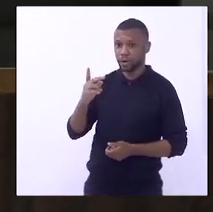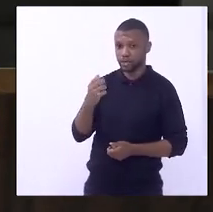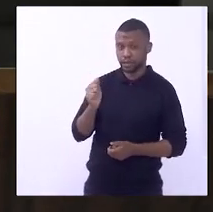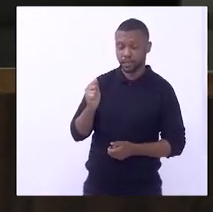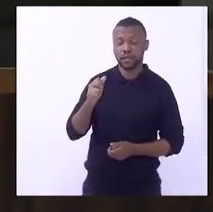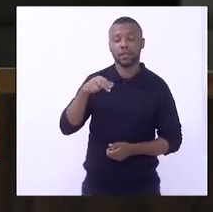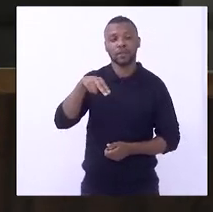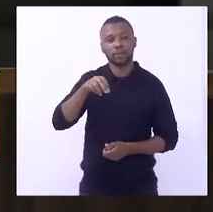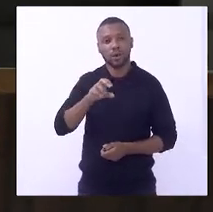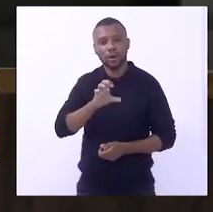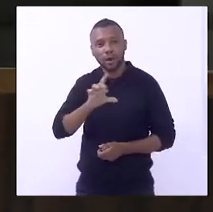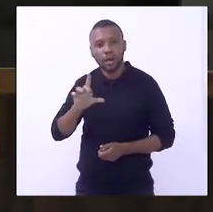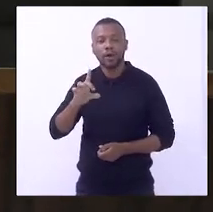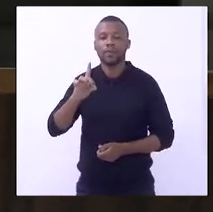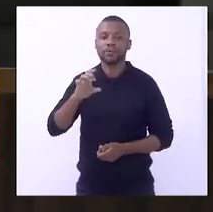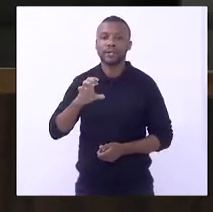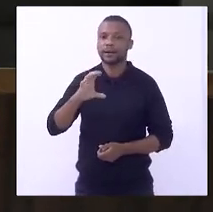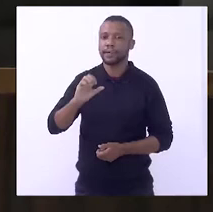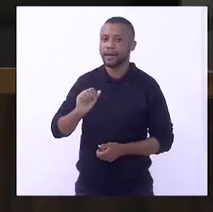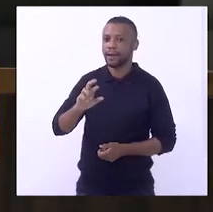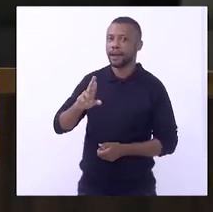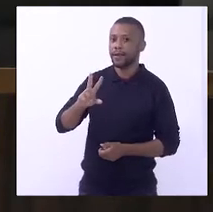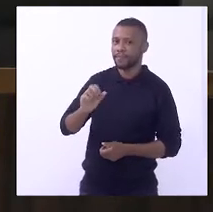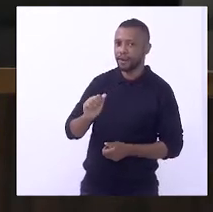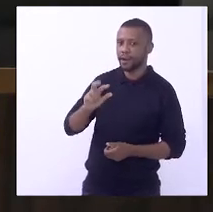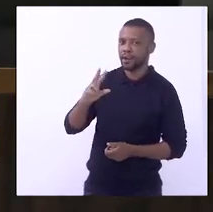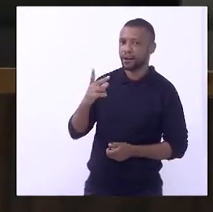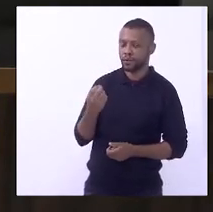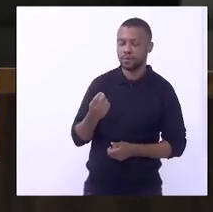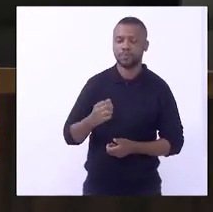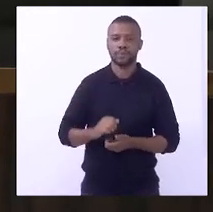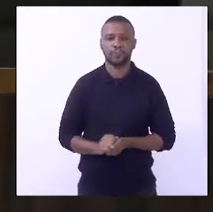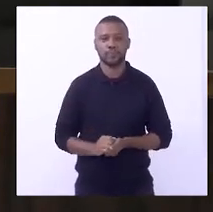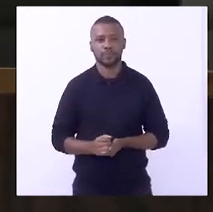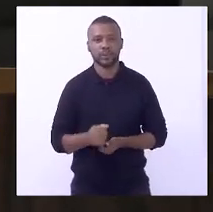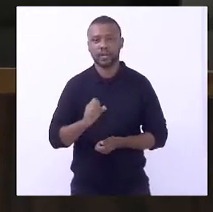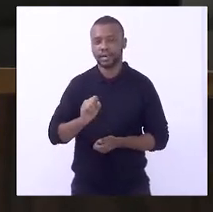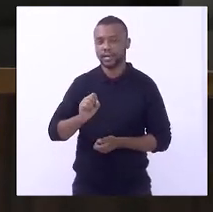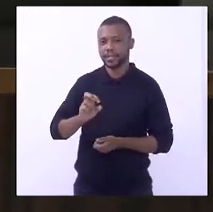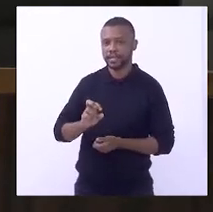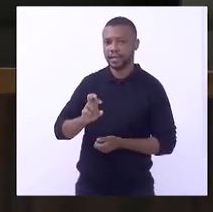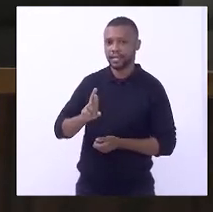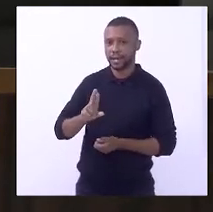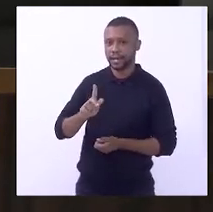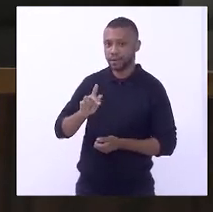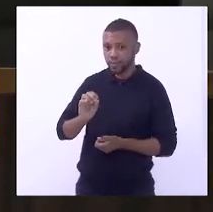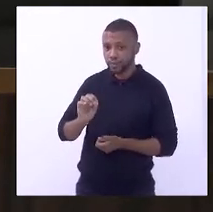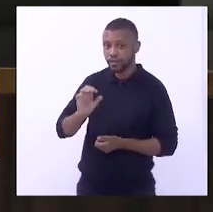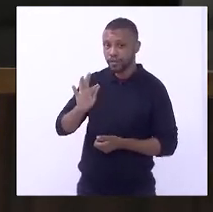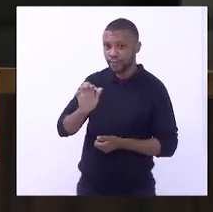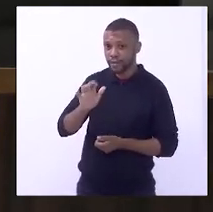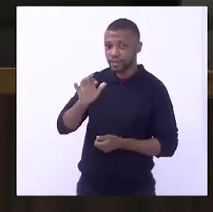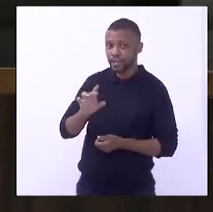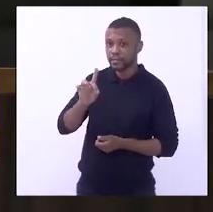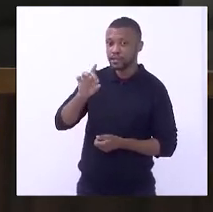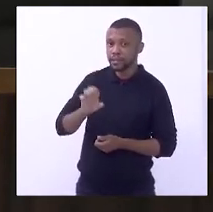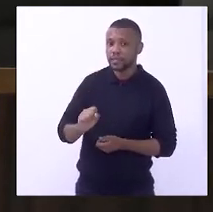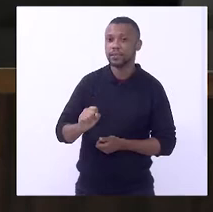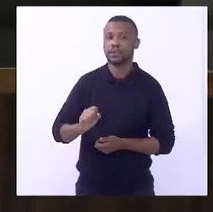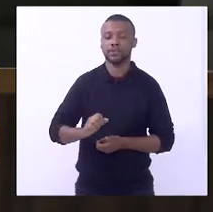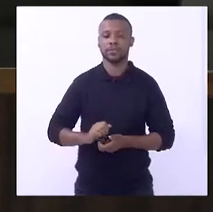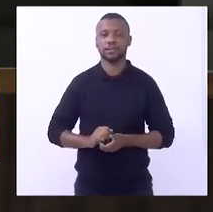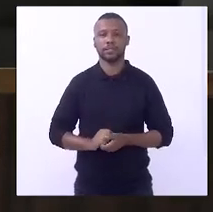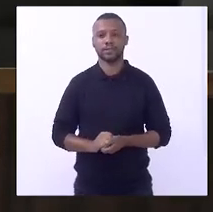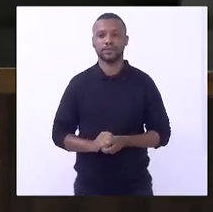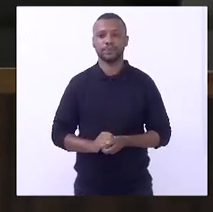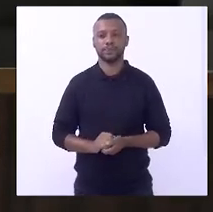Carvalho, Noel de Carvalho, Sérgio Fernandes, Sérgio Fernandes,